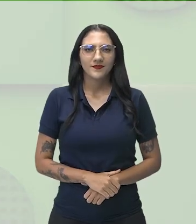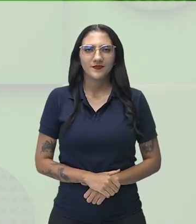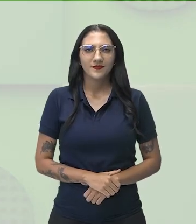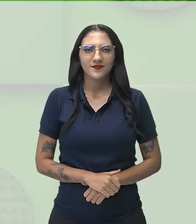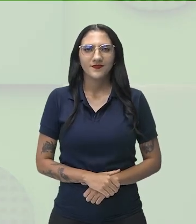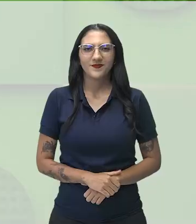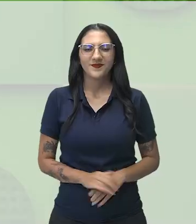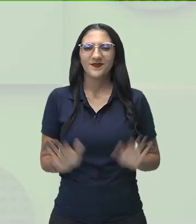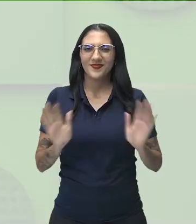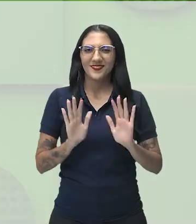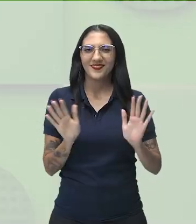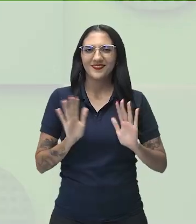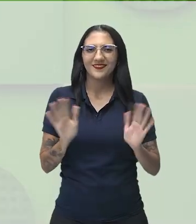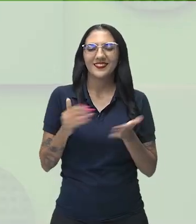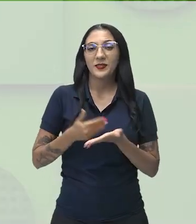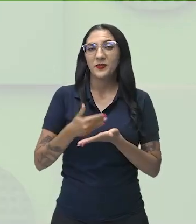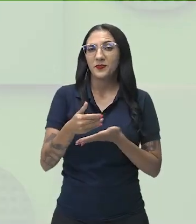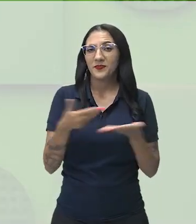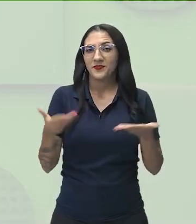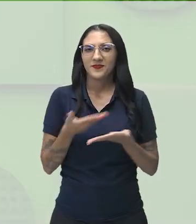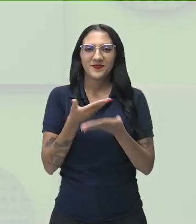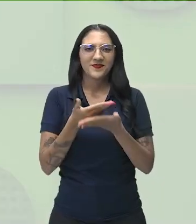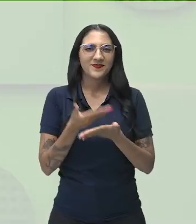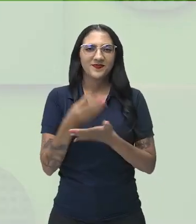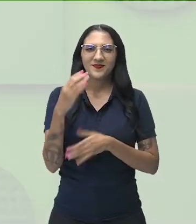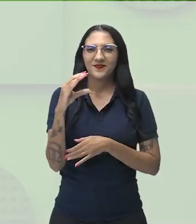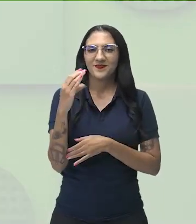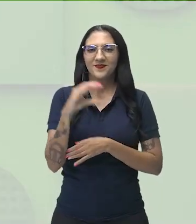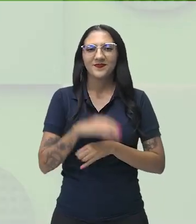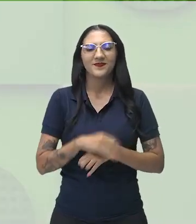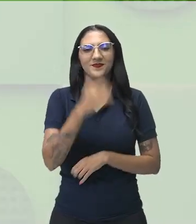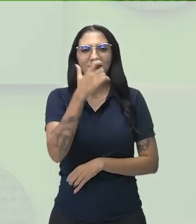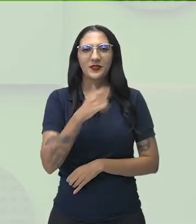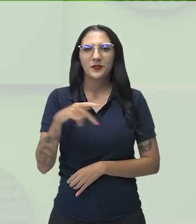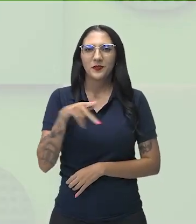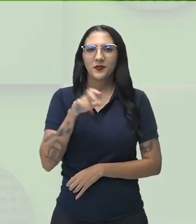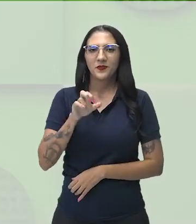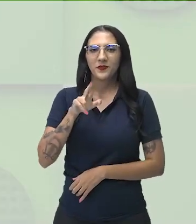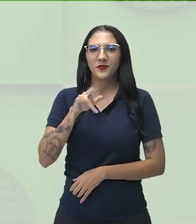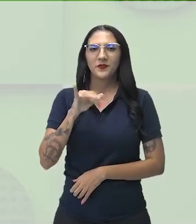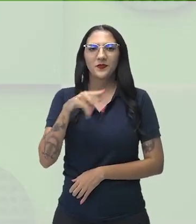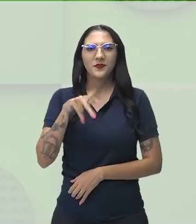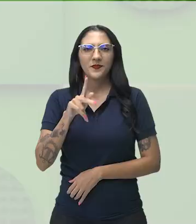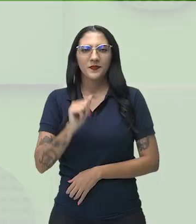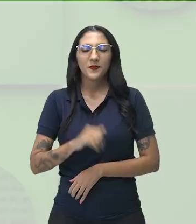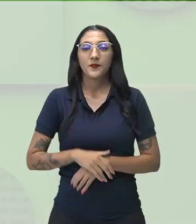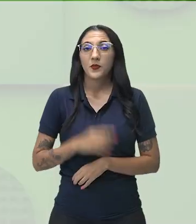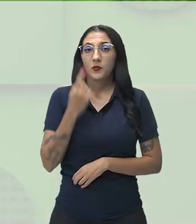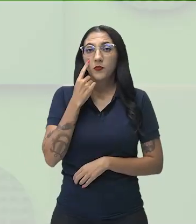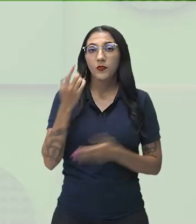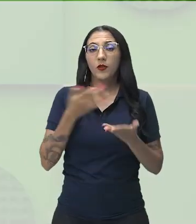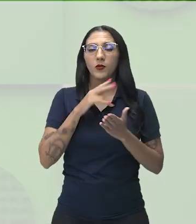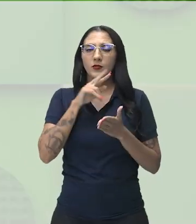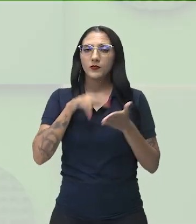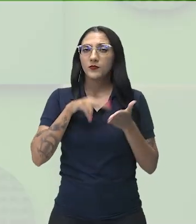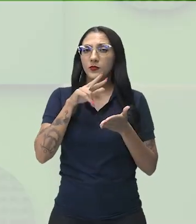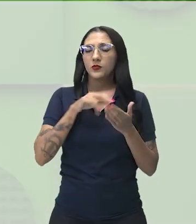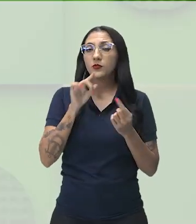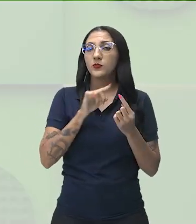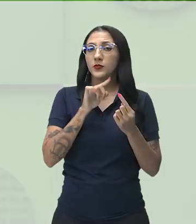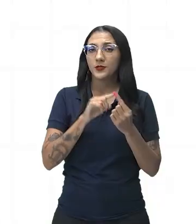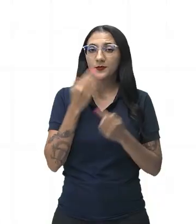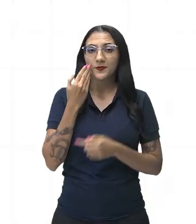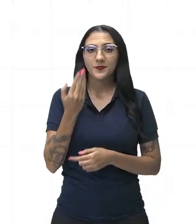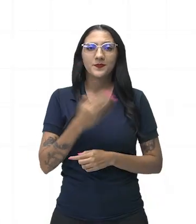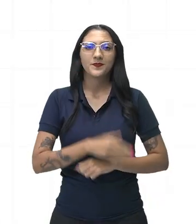Olá, estamos aqui para mais uma aula de ciências. Eu sou a professora Érica Guimarães e vamos à leitura do objeto de conhecimento da aula de